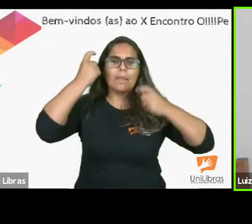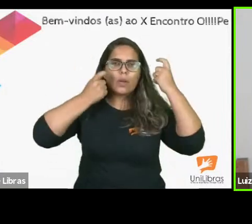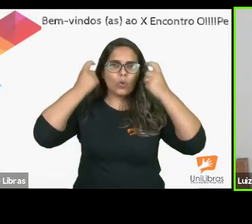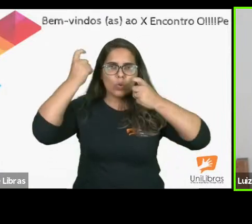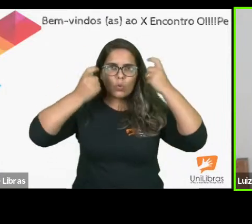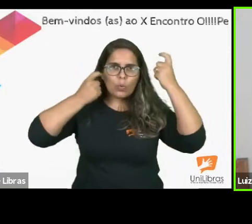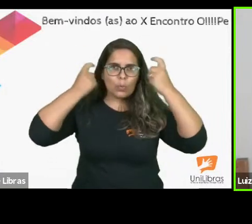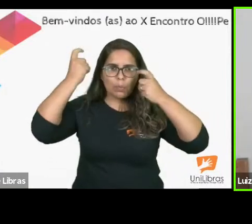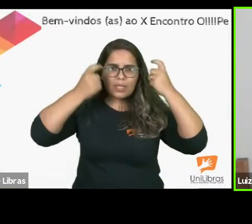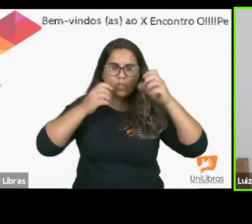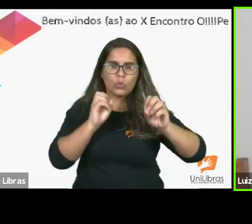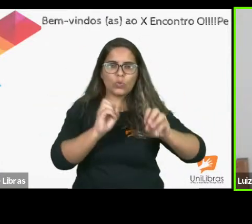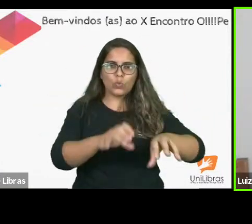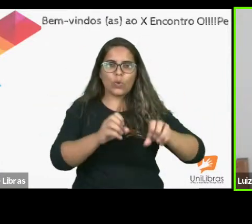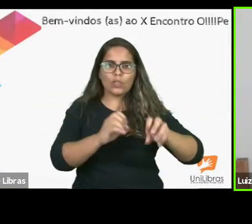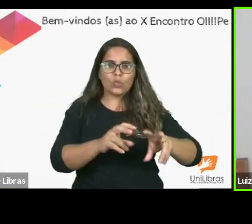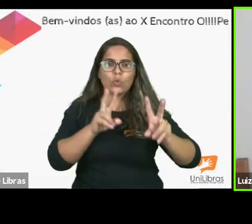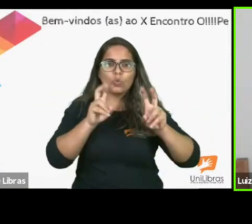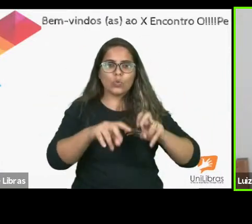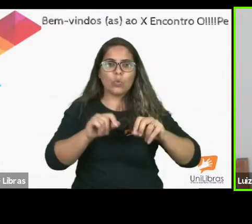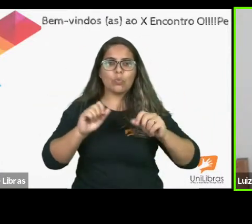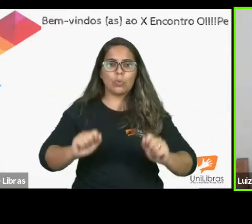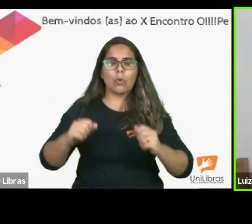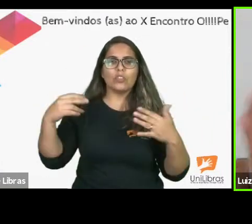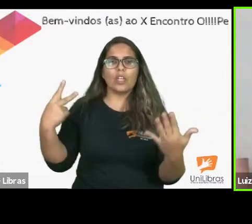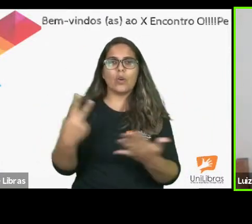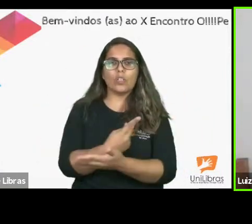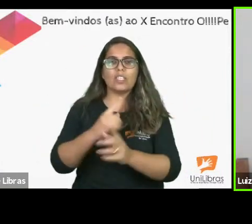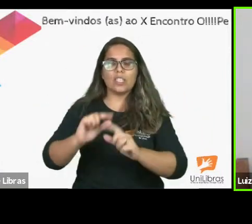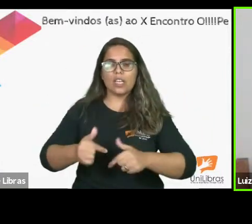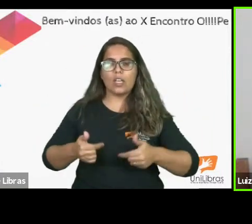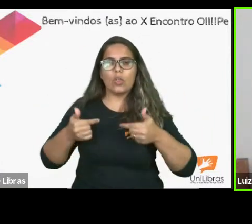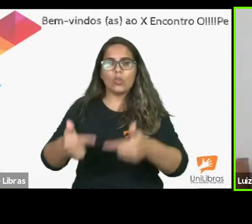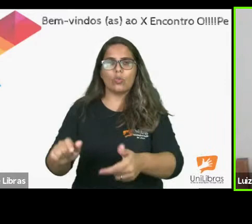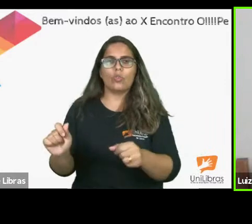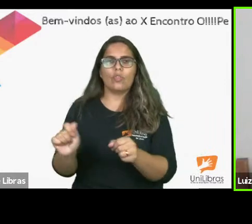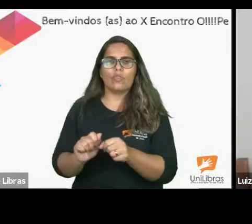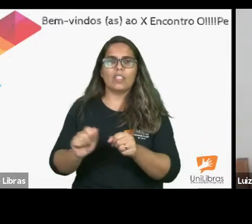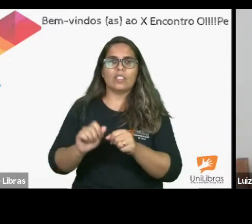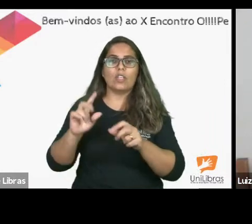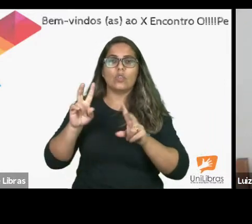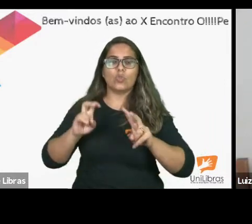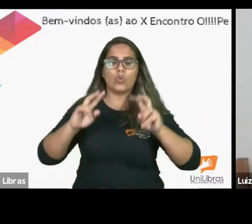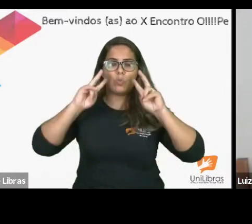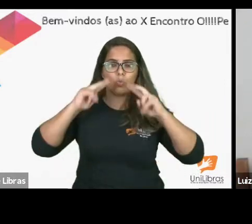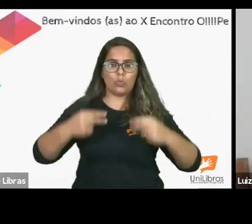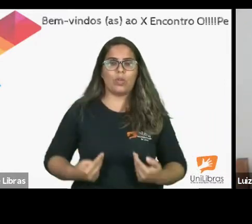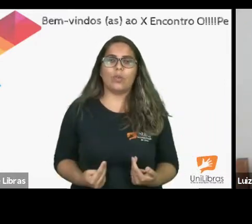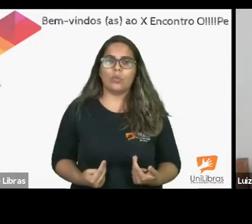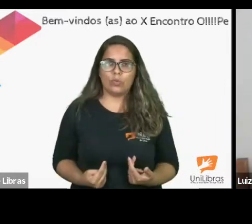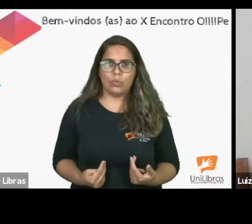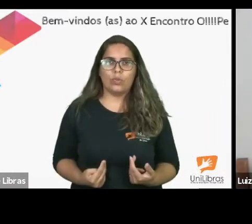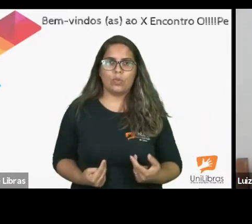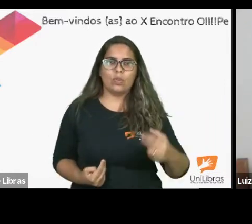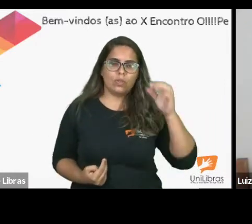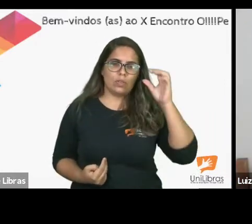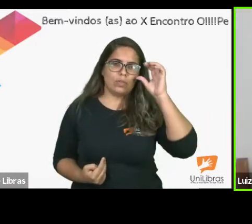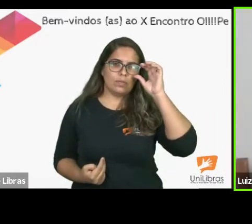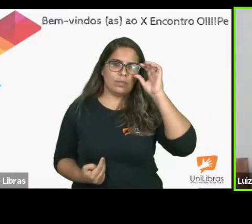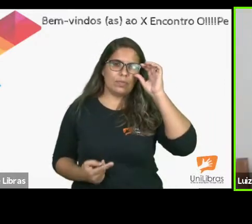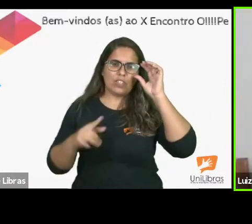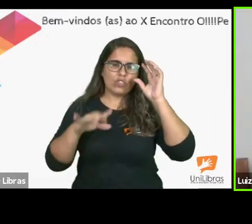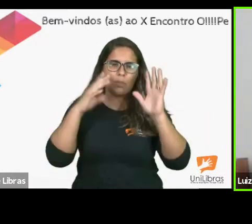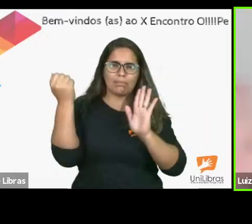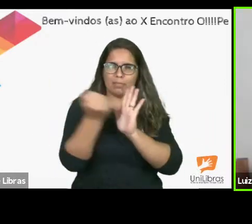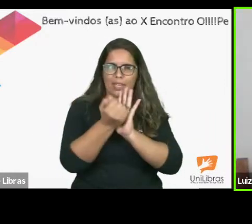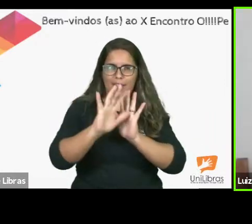do educador sobre as consequências do seu fazer sobre outros seres humanos. Claro. Então, isso é só para remarcar, para